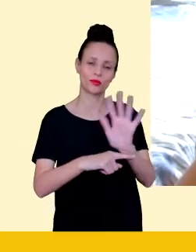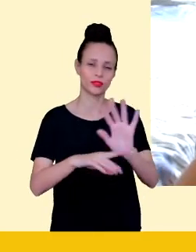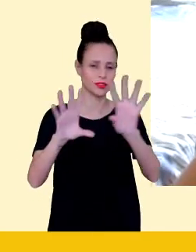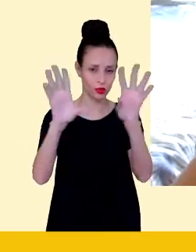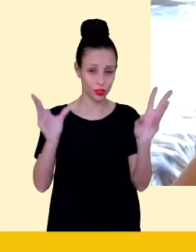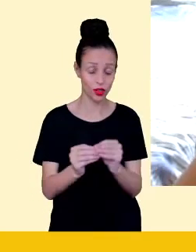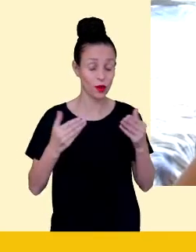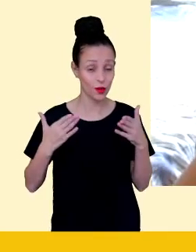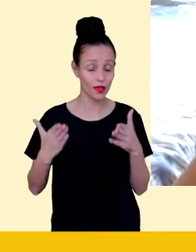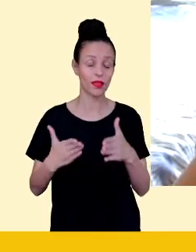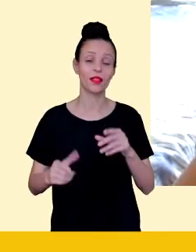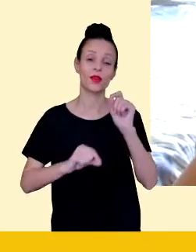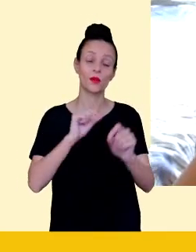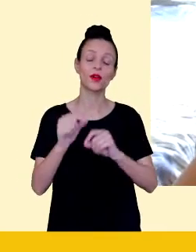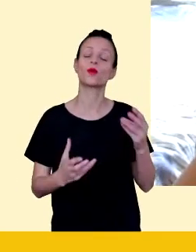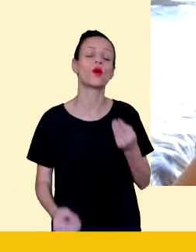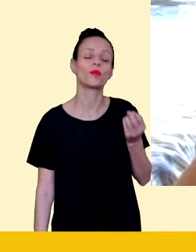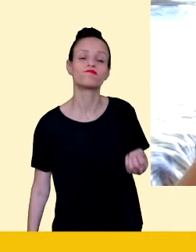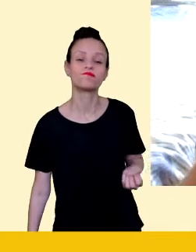geral, ela